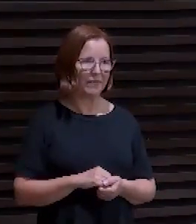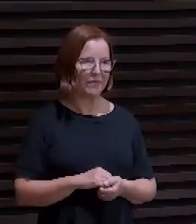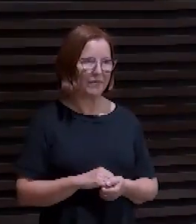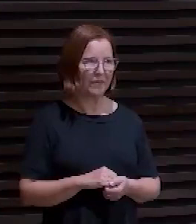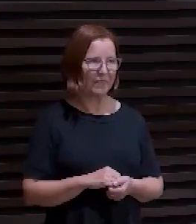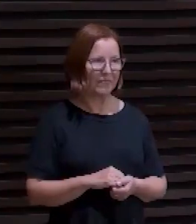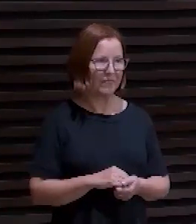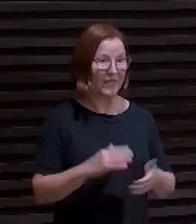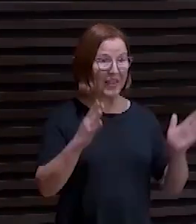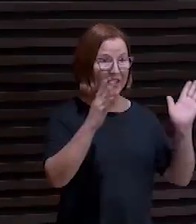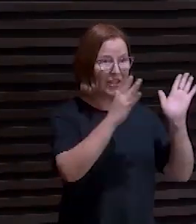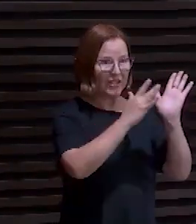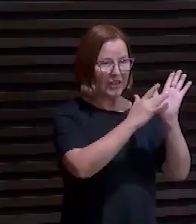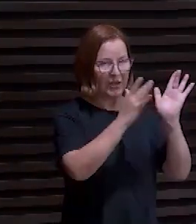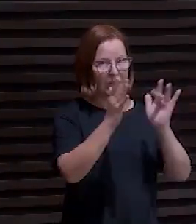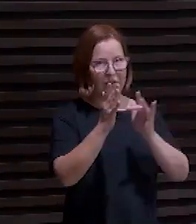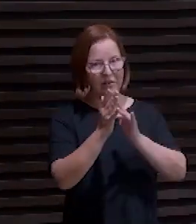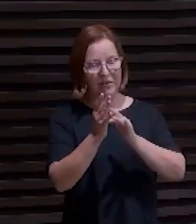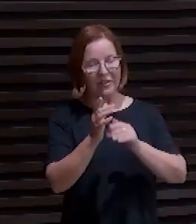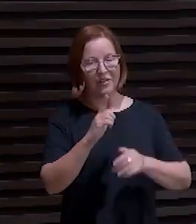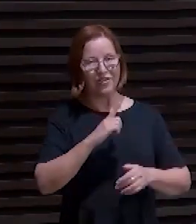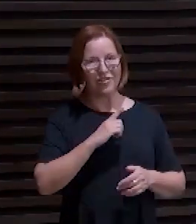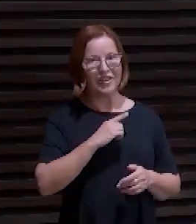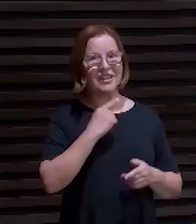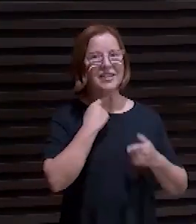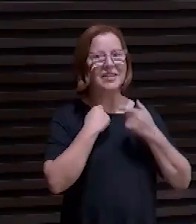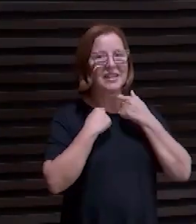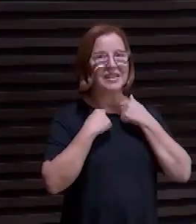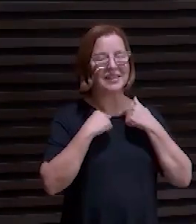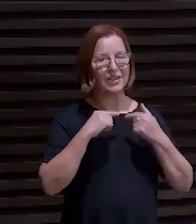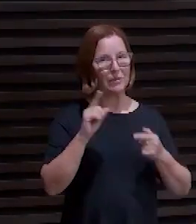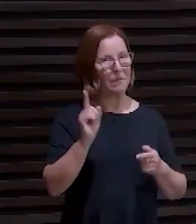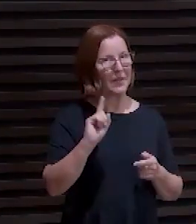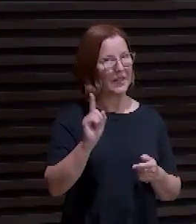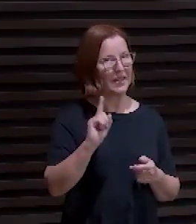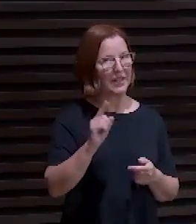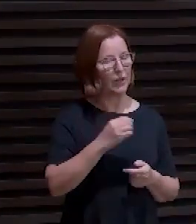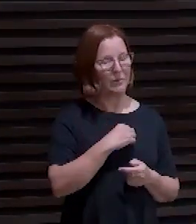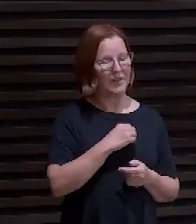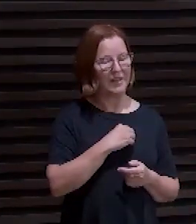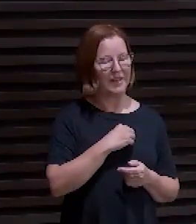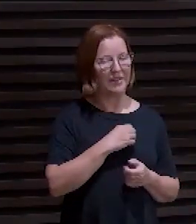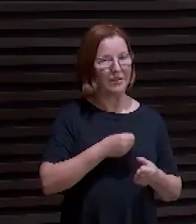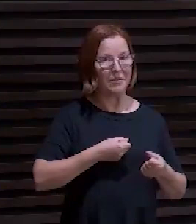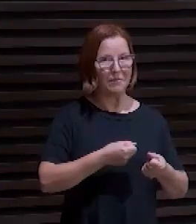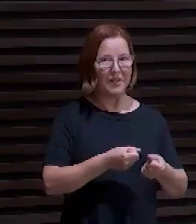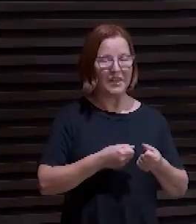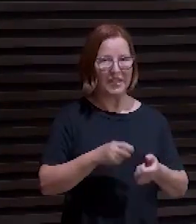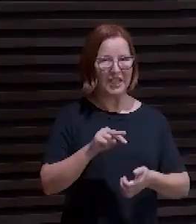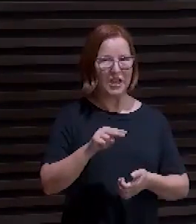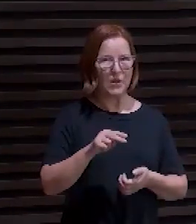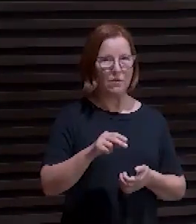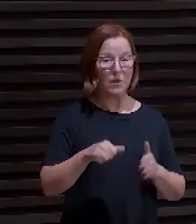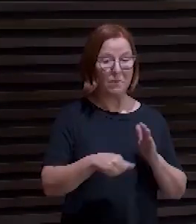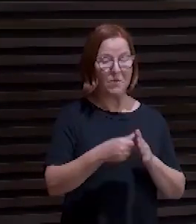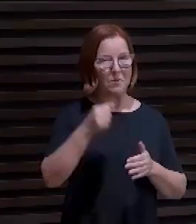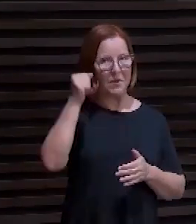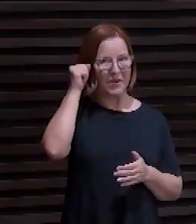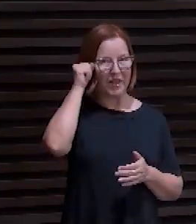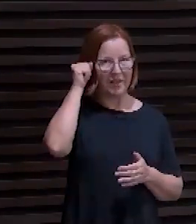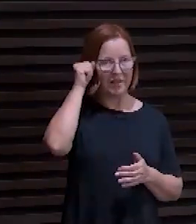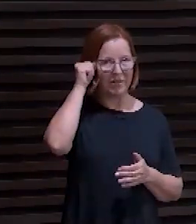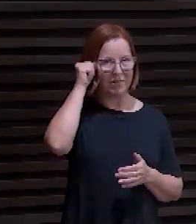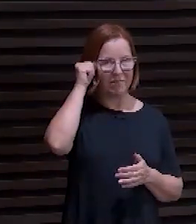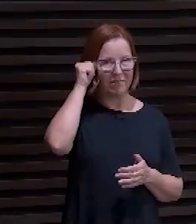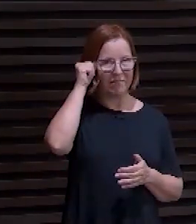Ele tinha desejos, mas não pecaminosos. Ele foi tentado como o primeiro Adão.